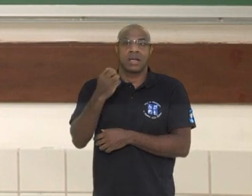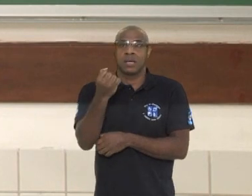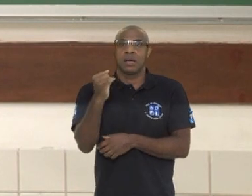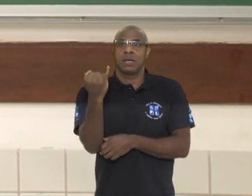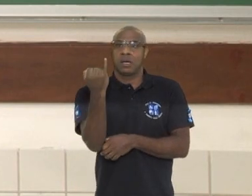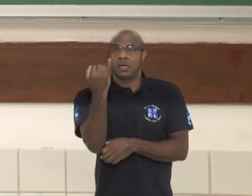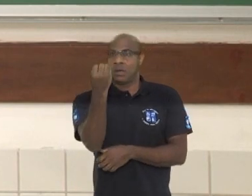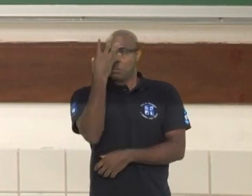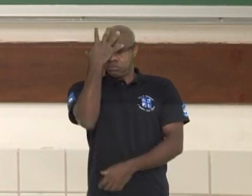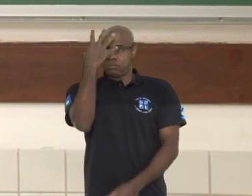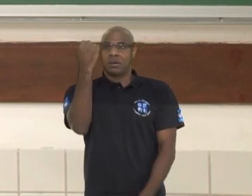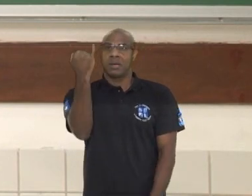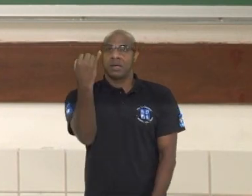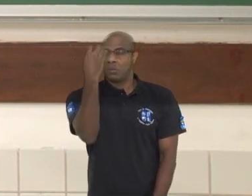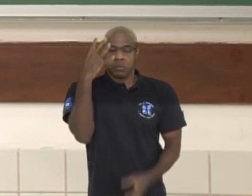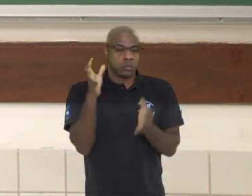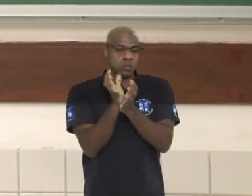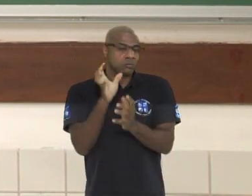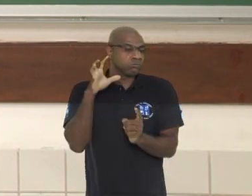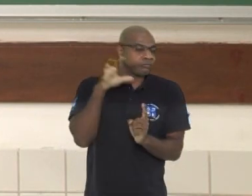do qual Portugal estava